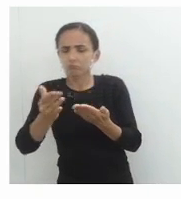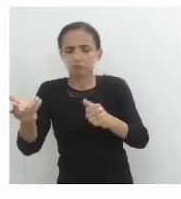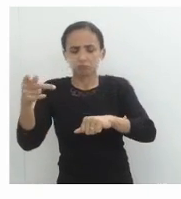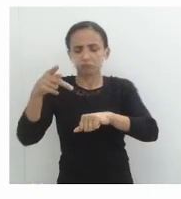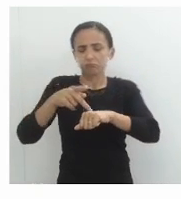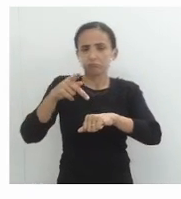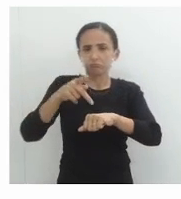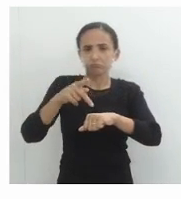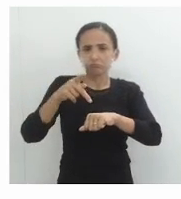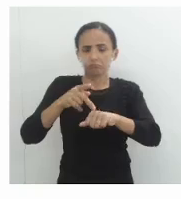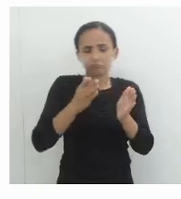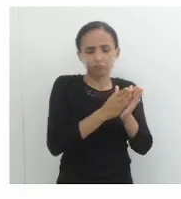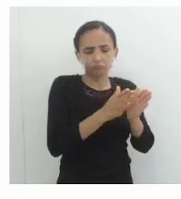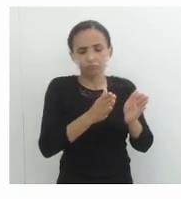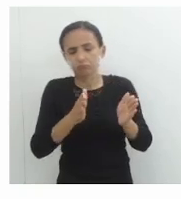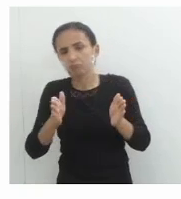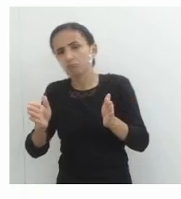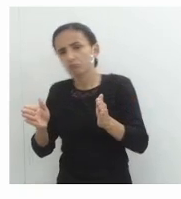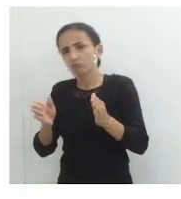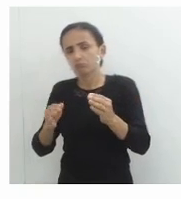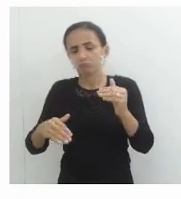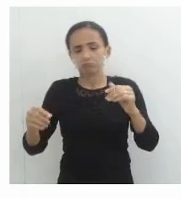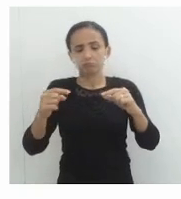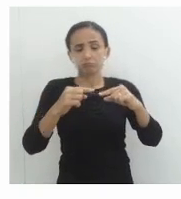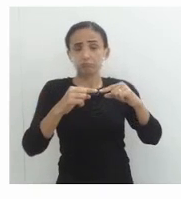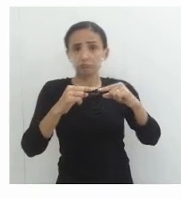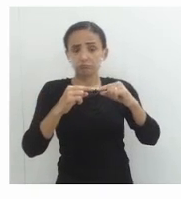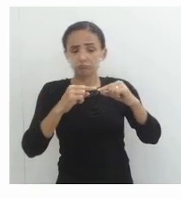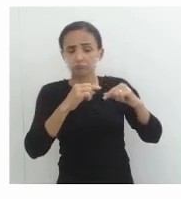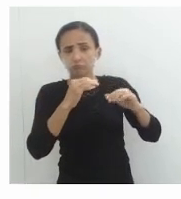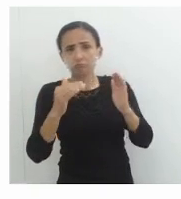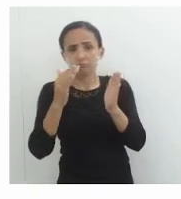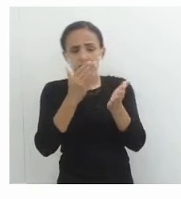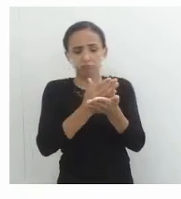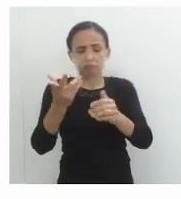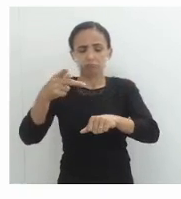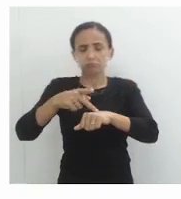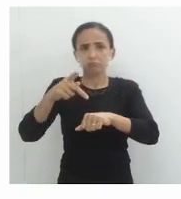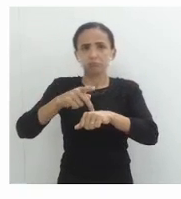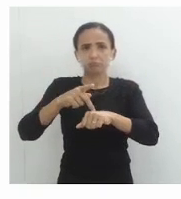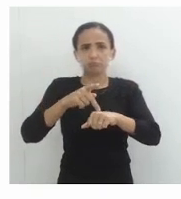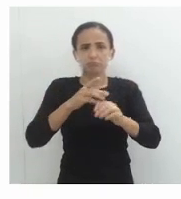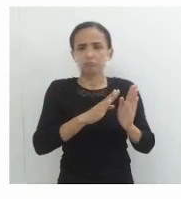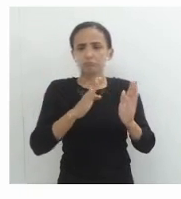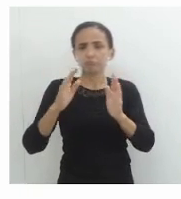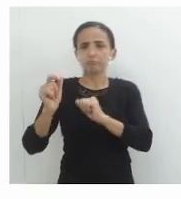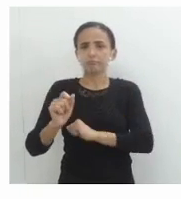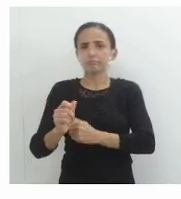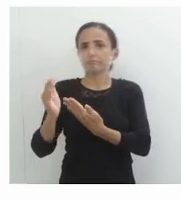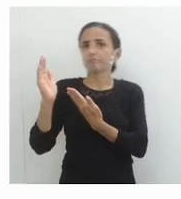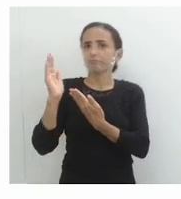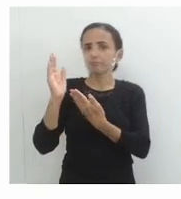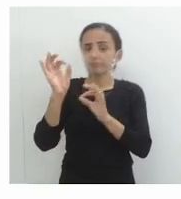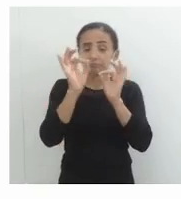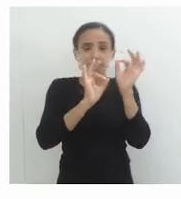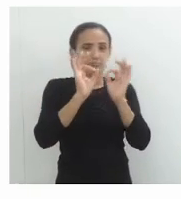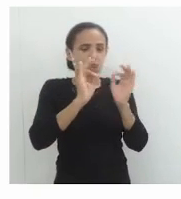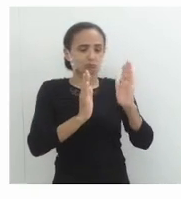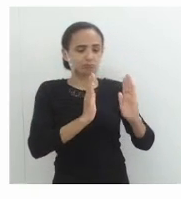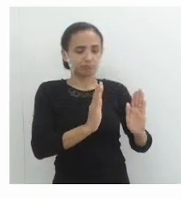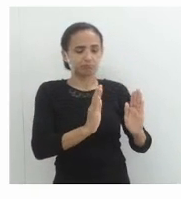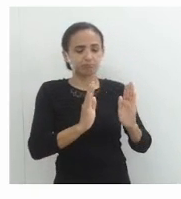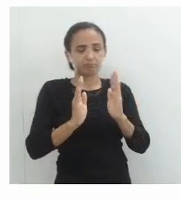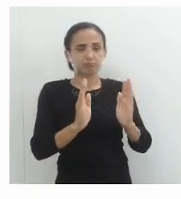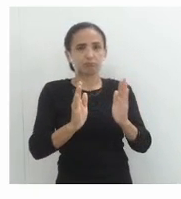são blocos de pedra que estão fincados no chão e por cima eles colocam outra pedra. Então, eles começaram com essas construções, a